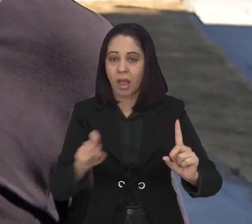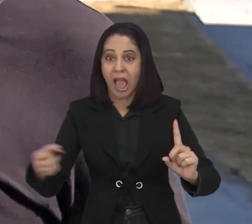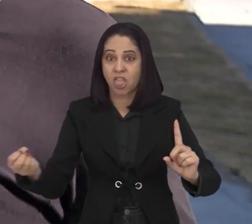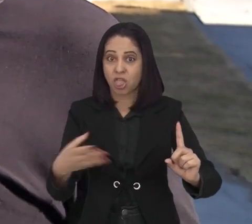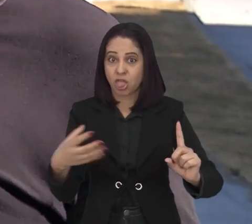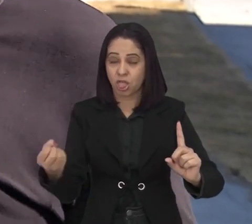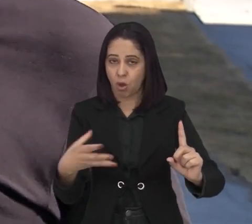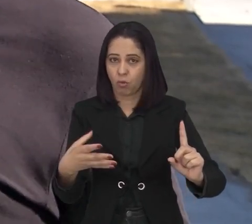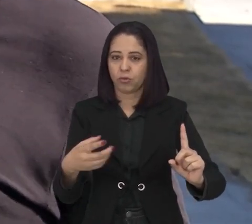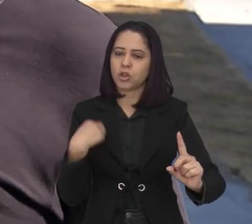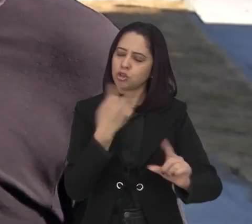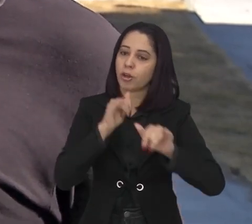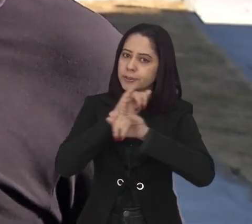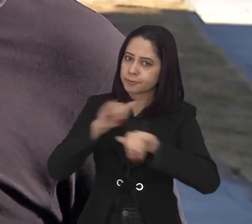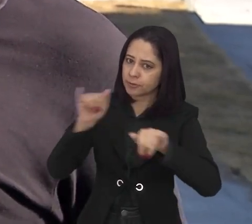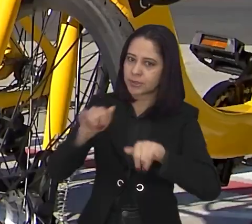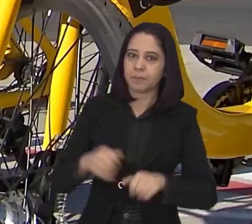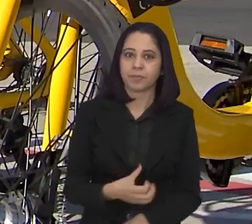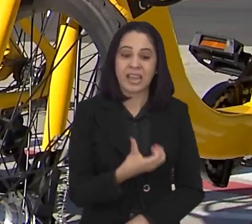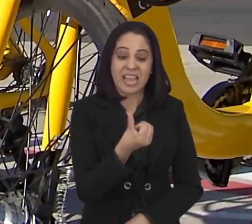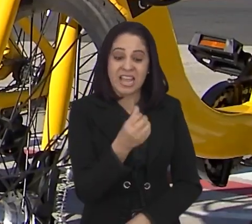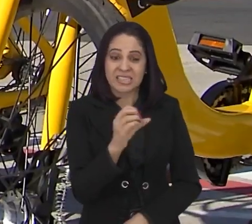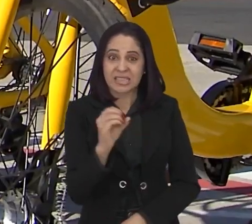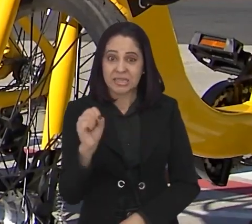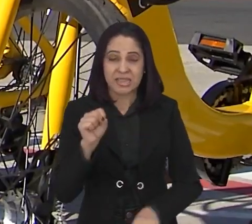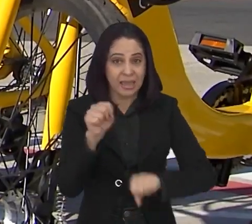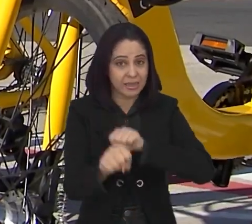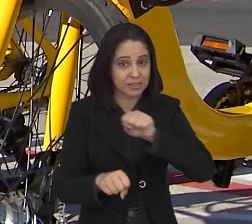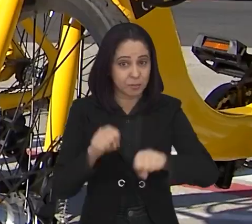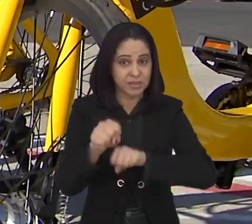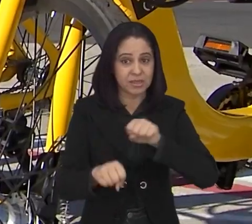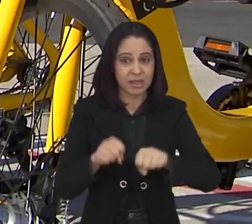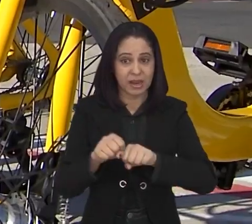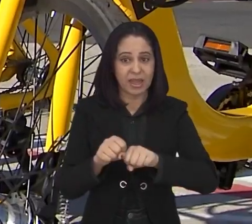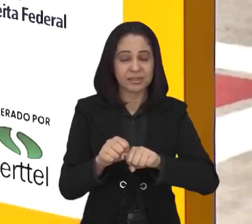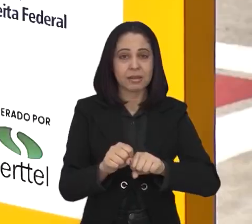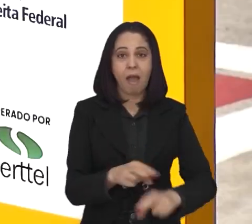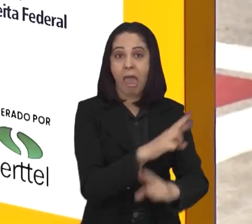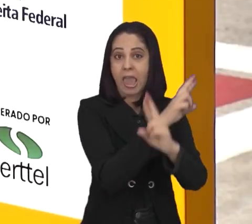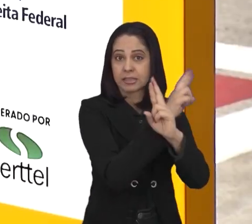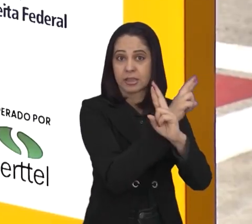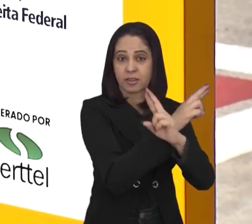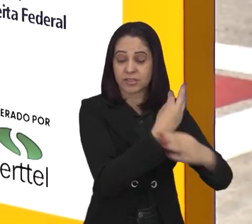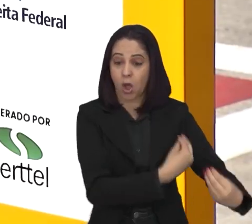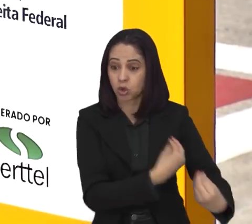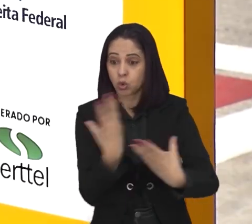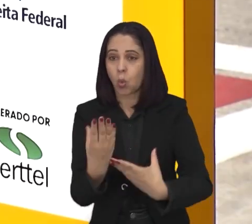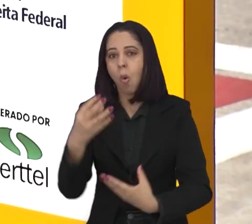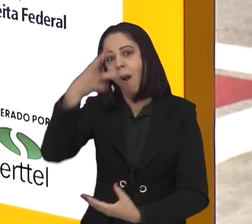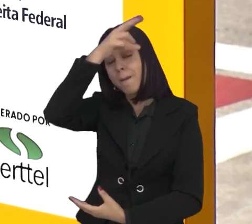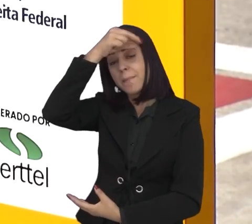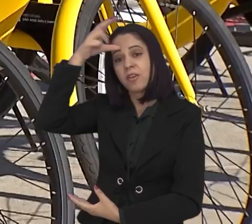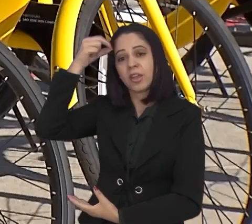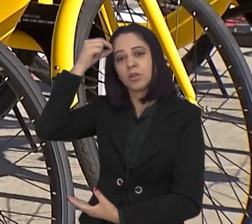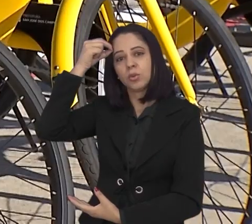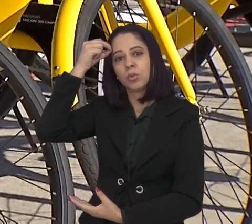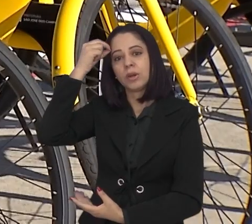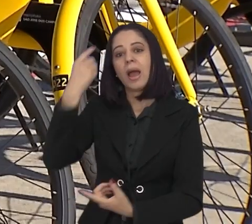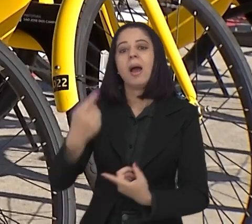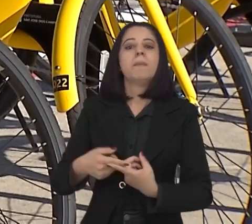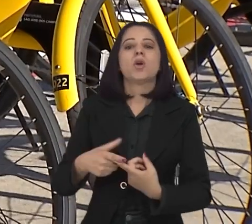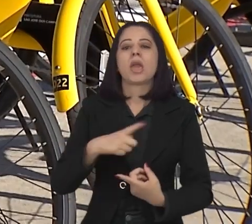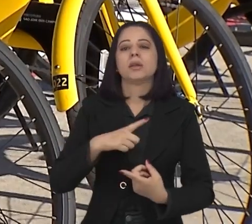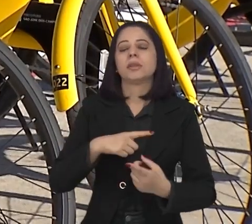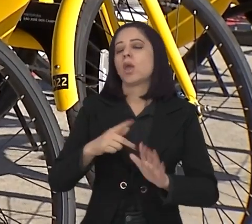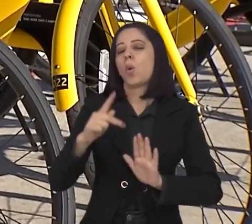pela cidade e a gente vai estar divulgando isso aí para a população. As 600 bicicletas foram doadas pela Receita Federal para a Prefeitura através